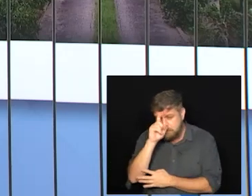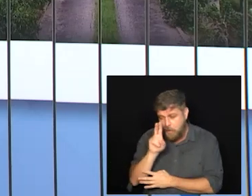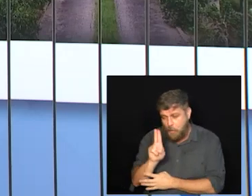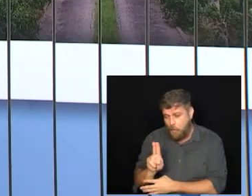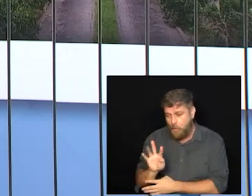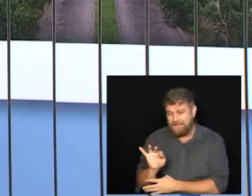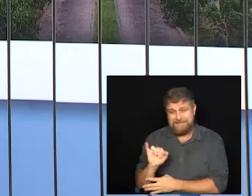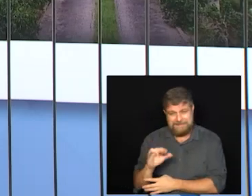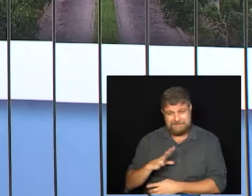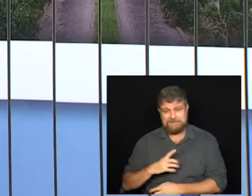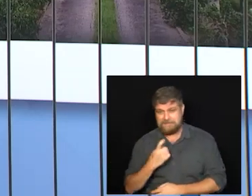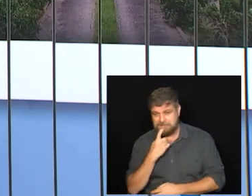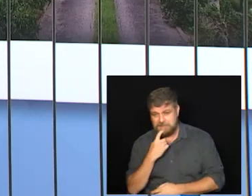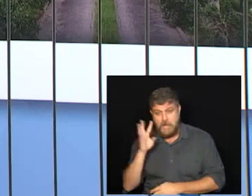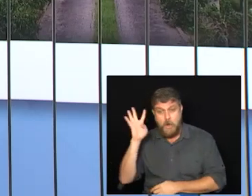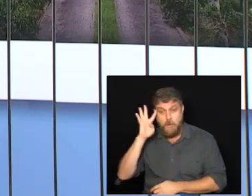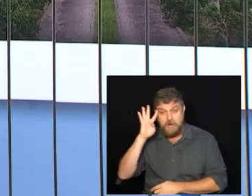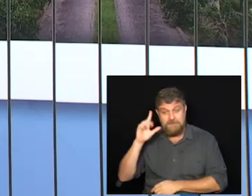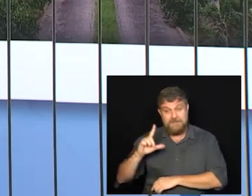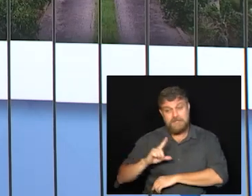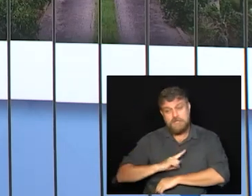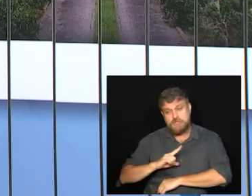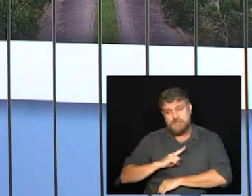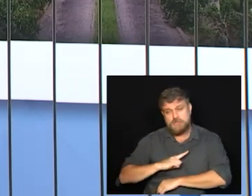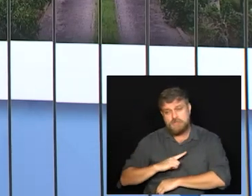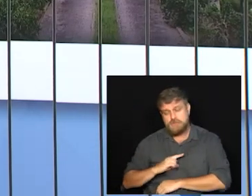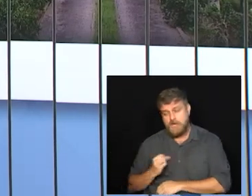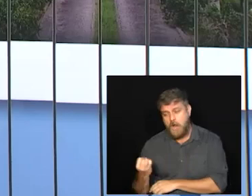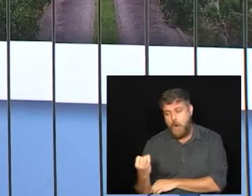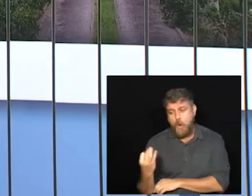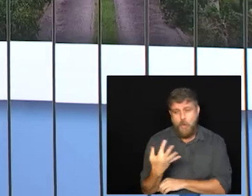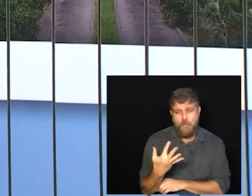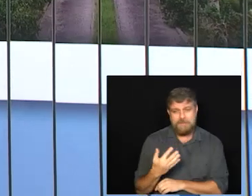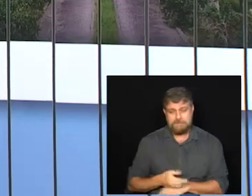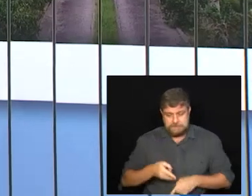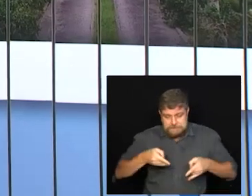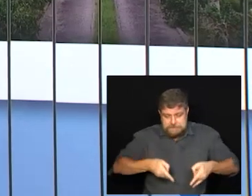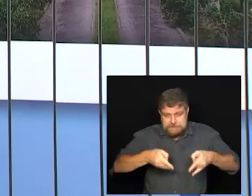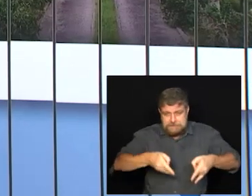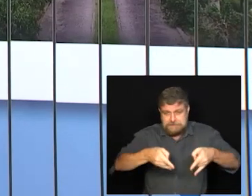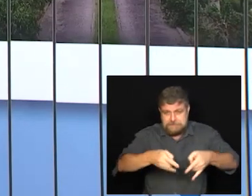aqui em Campinas. Nesta quarta-feira, nós tínhamos aí